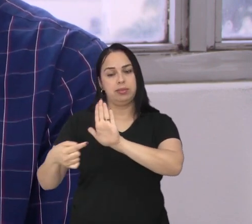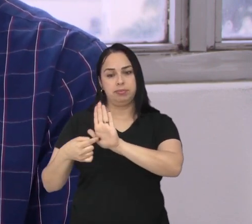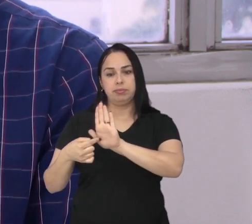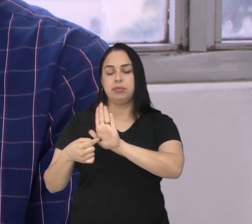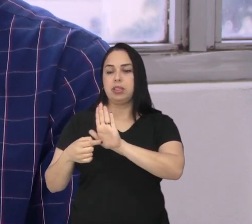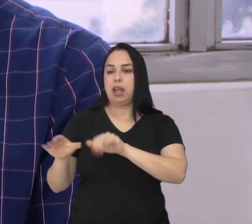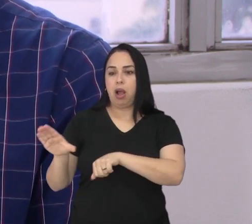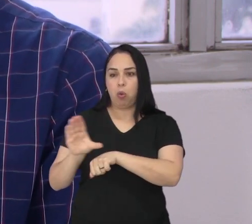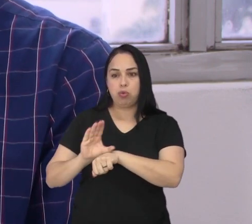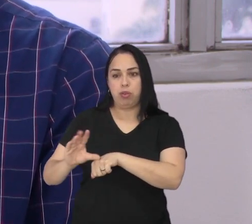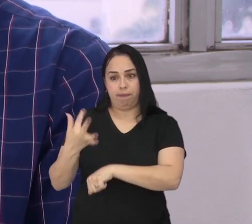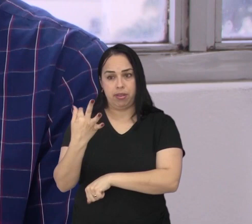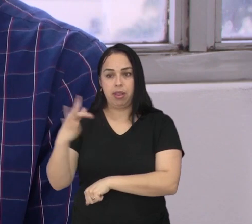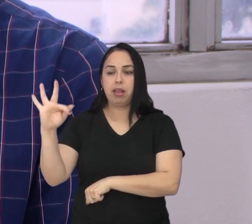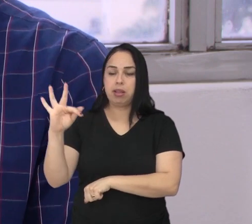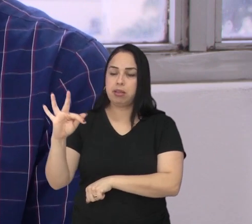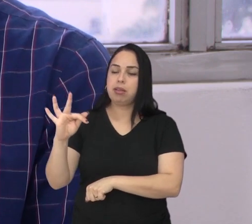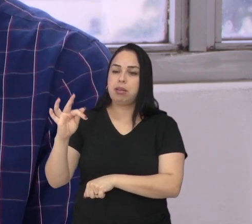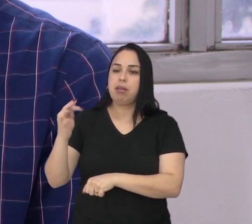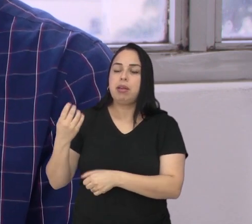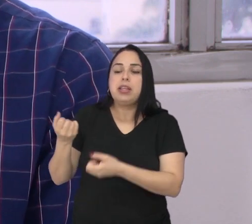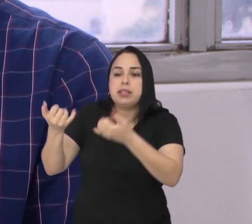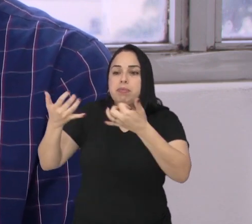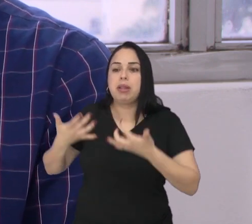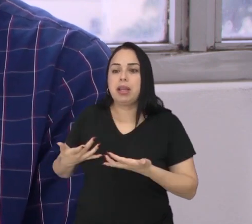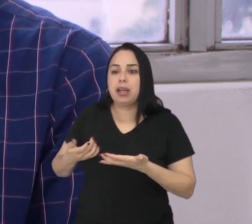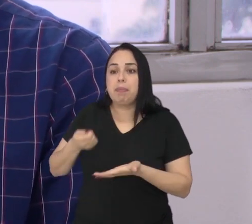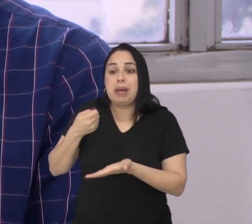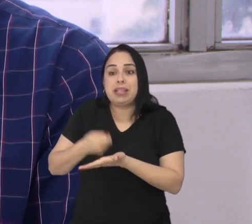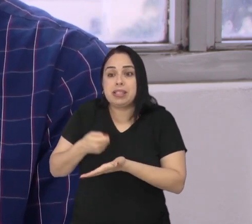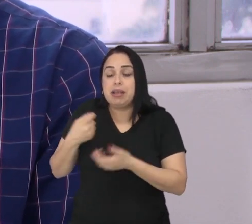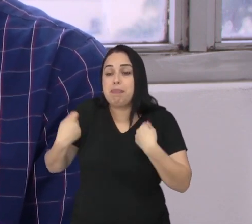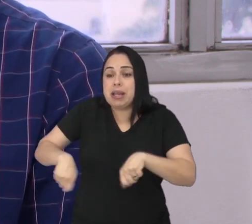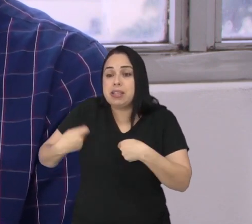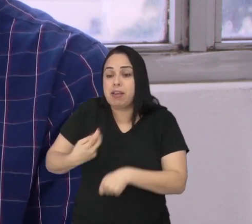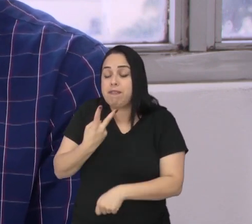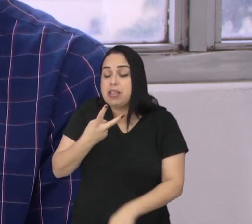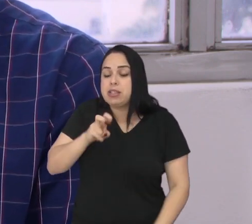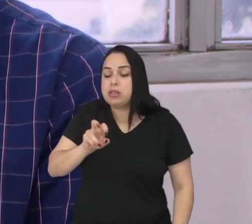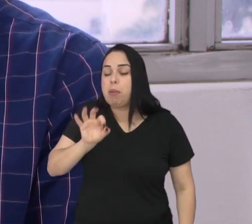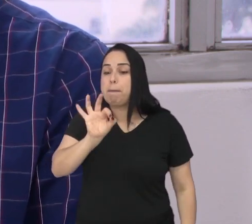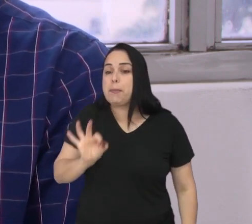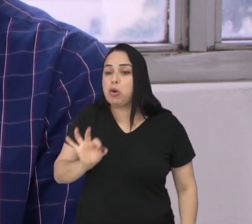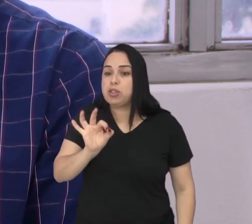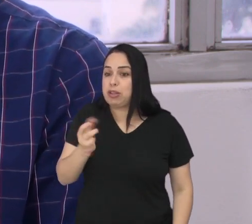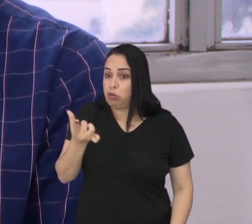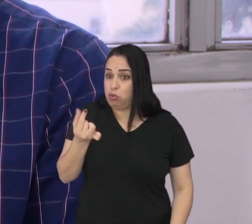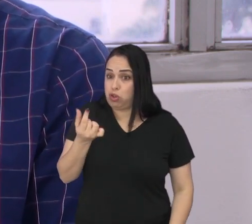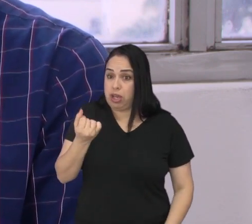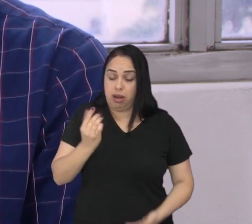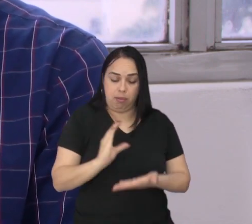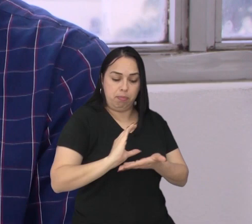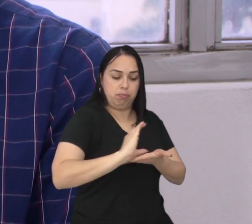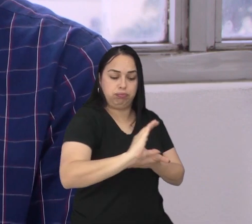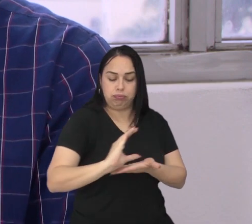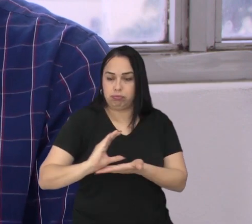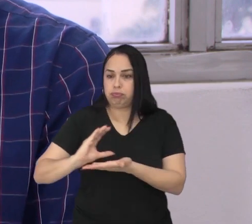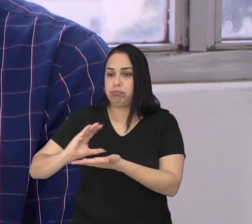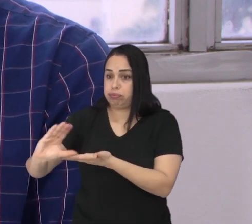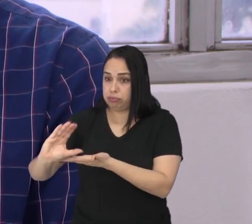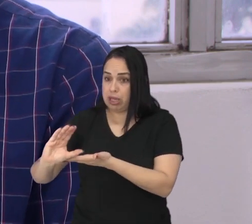tem na Constituição Federal a obrigatoriedade de aplicação de 25% dos recursos municipais em educação